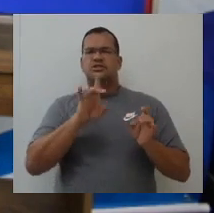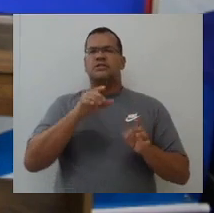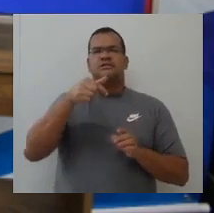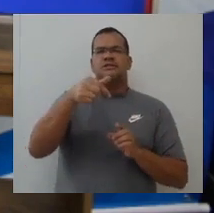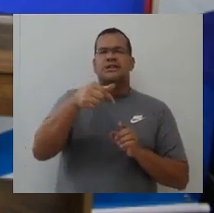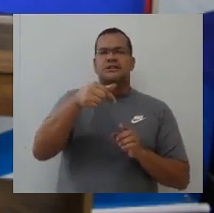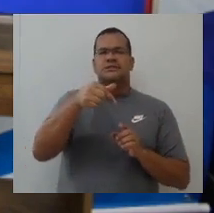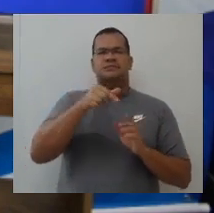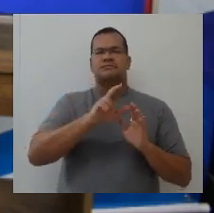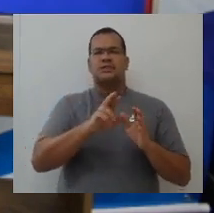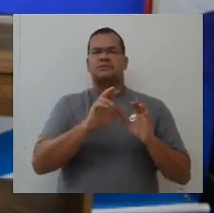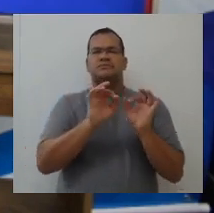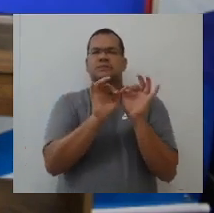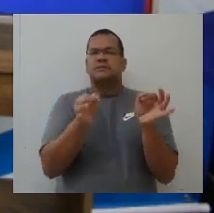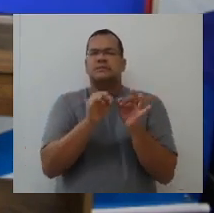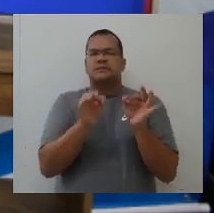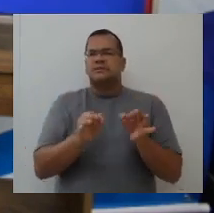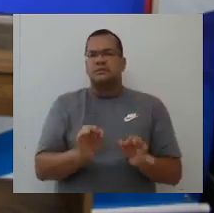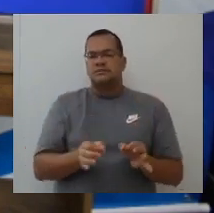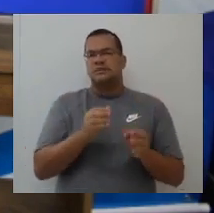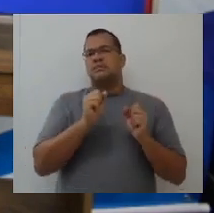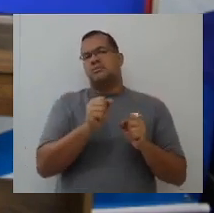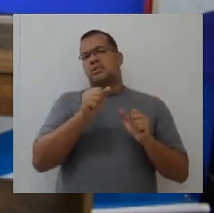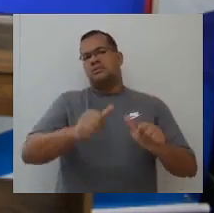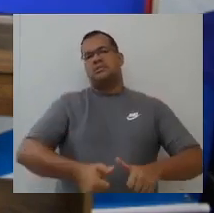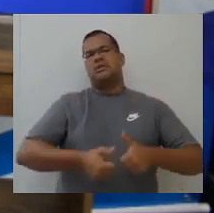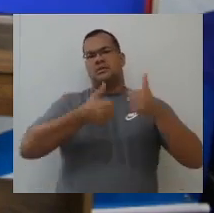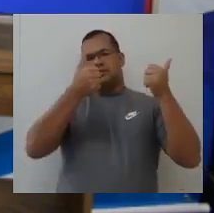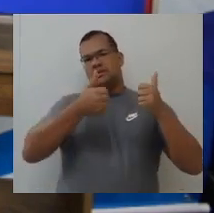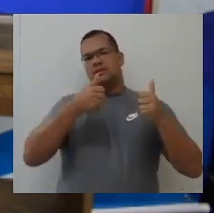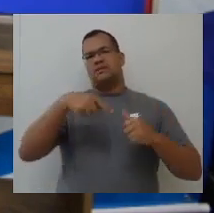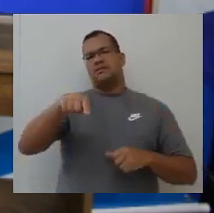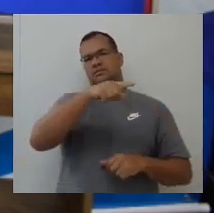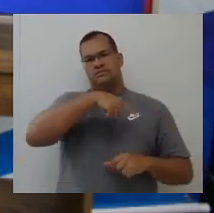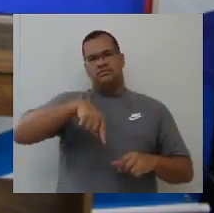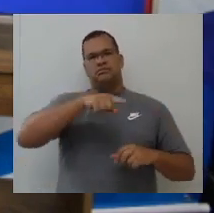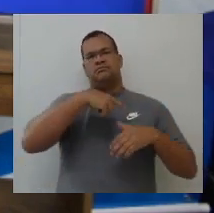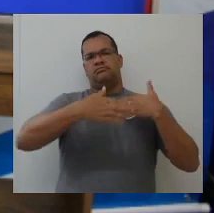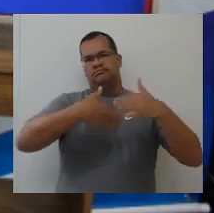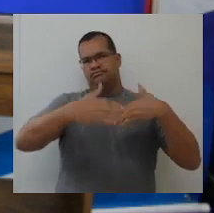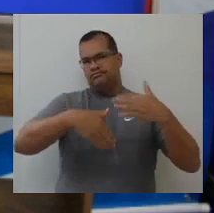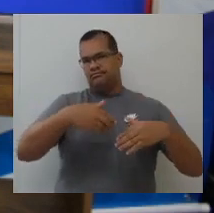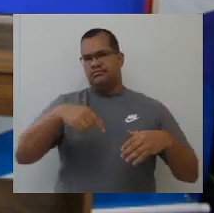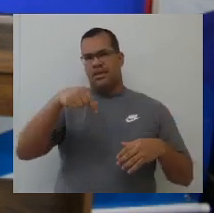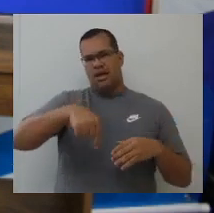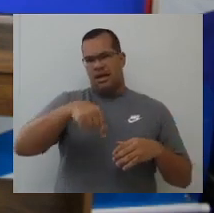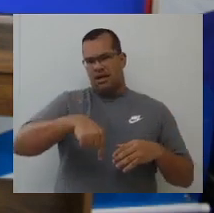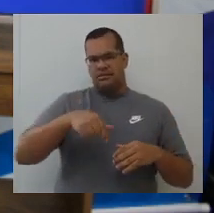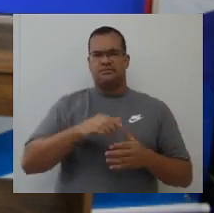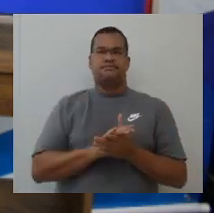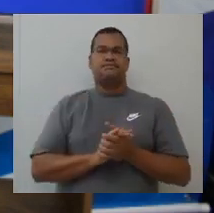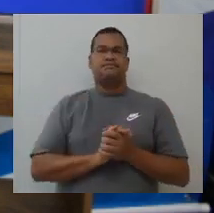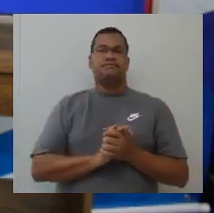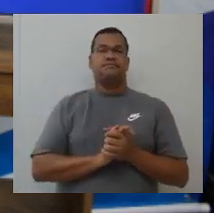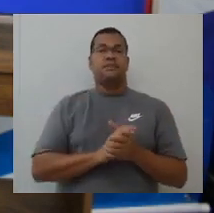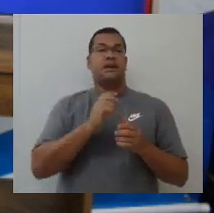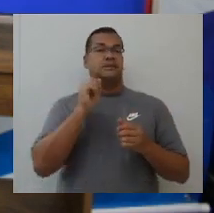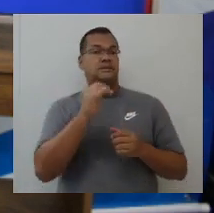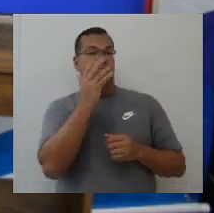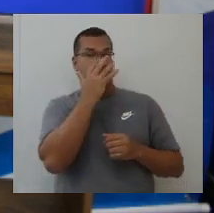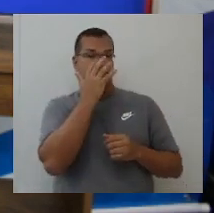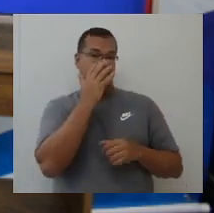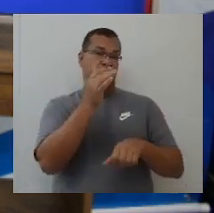perguntas apenas, perguntas simples, que pode melhorar bastante o nosso desenvolvimento aqui com vocês. Já se você está assistindo essa aula